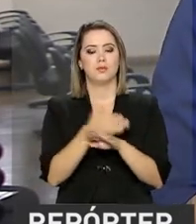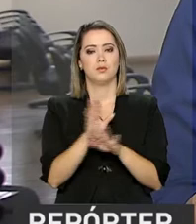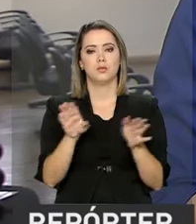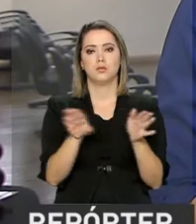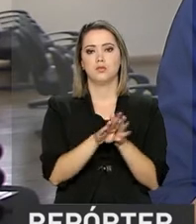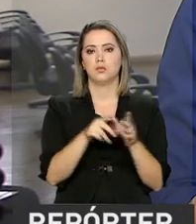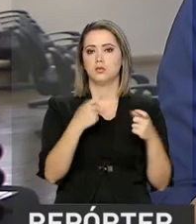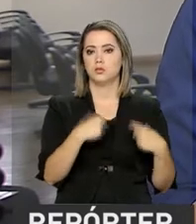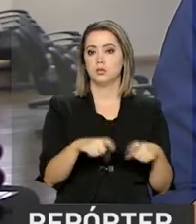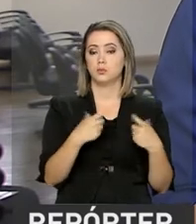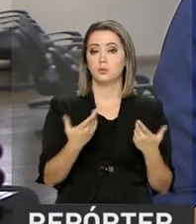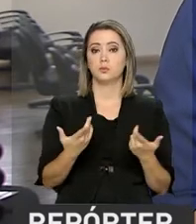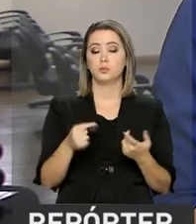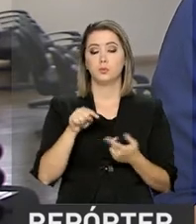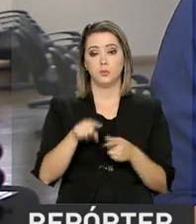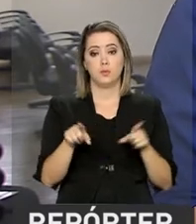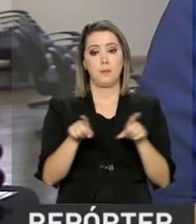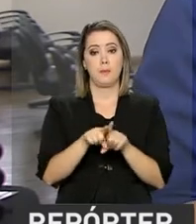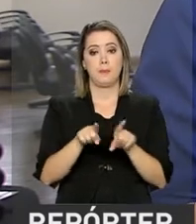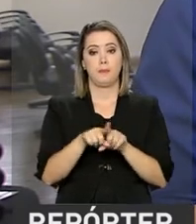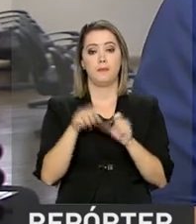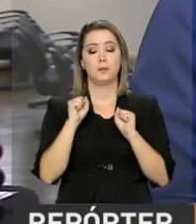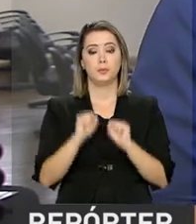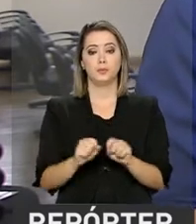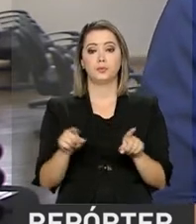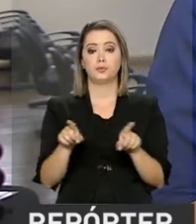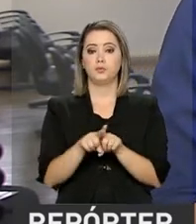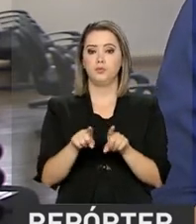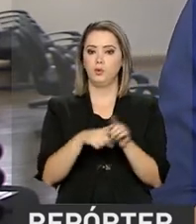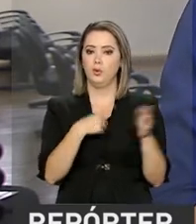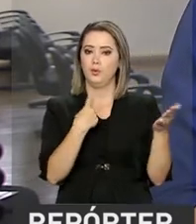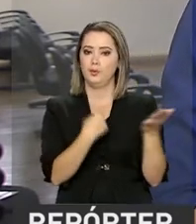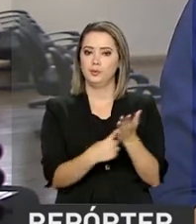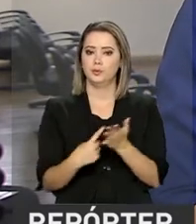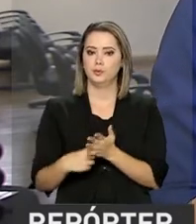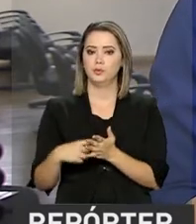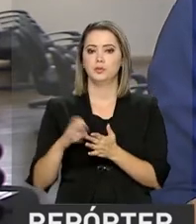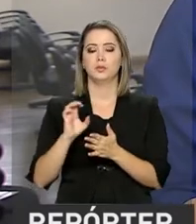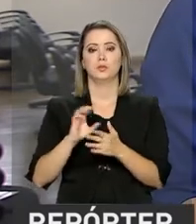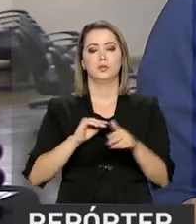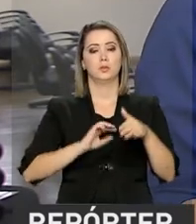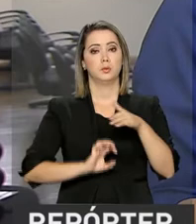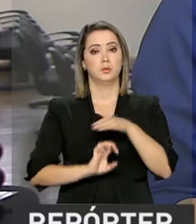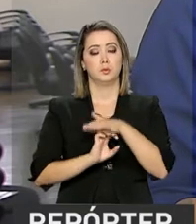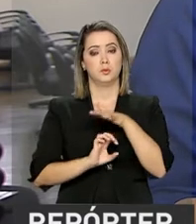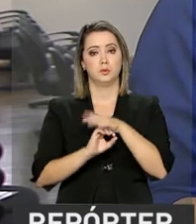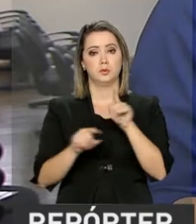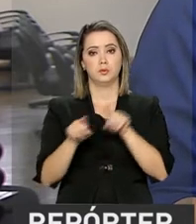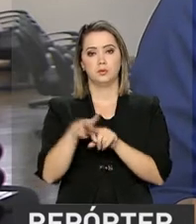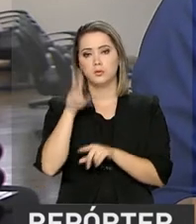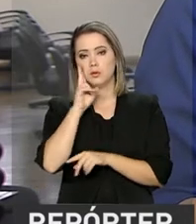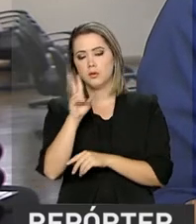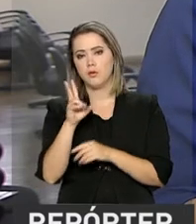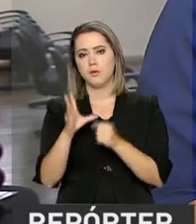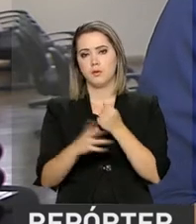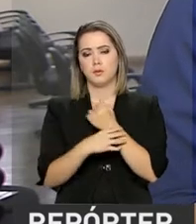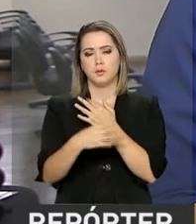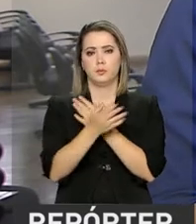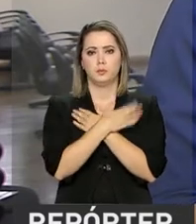de atendimento além disso permite também agendar a entrevista consultar o seguro-desemprego